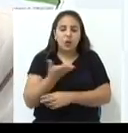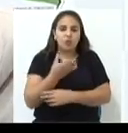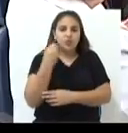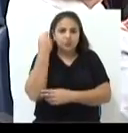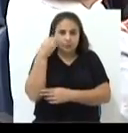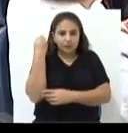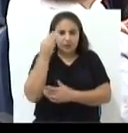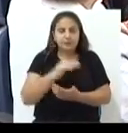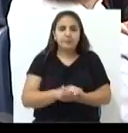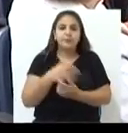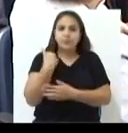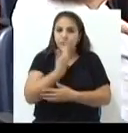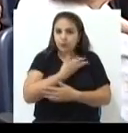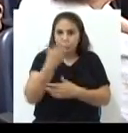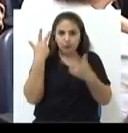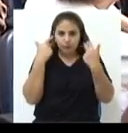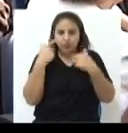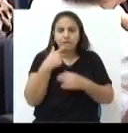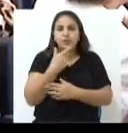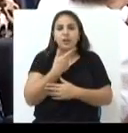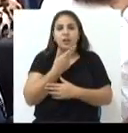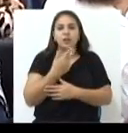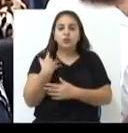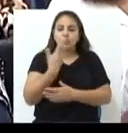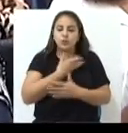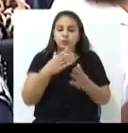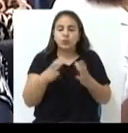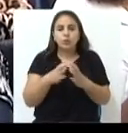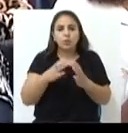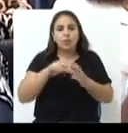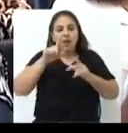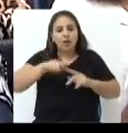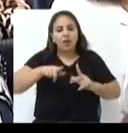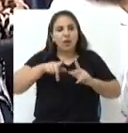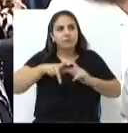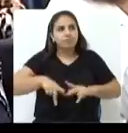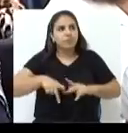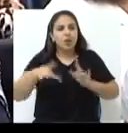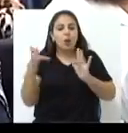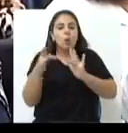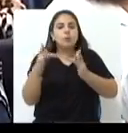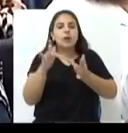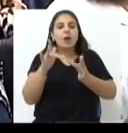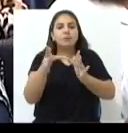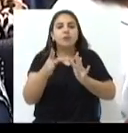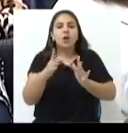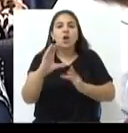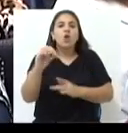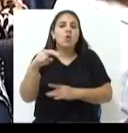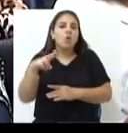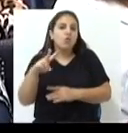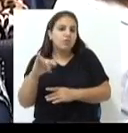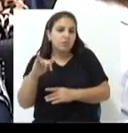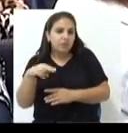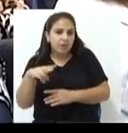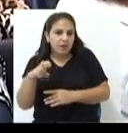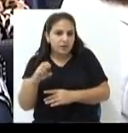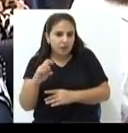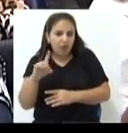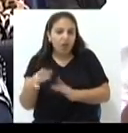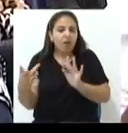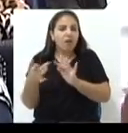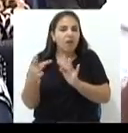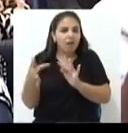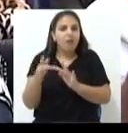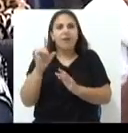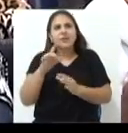experiência. Nós costumamos dizer que os nossos grupos são grupos de convivência. E o que é convivência? É conviver, é